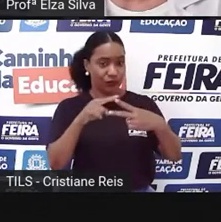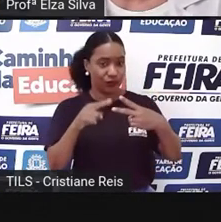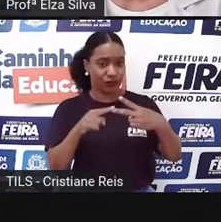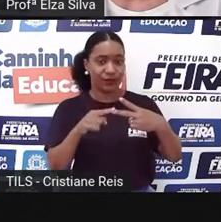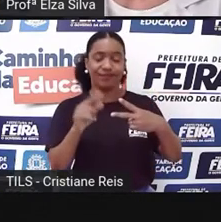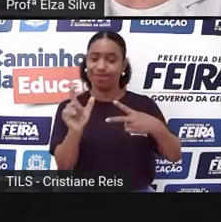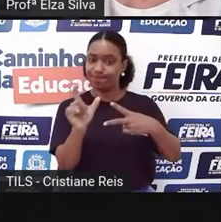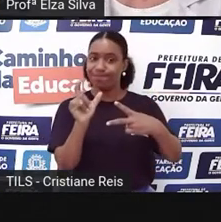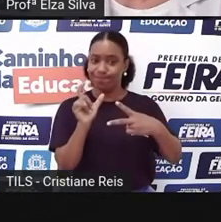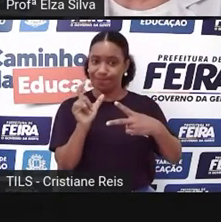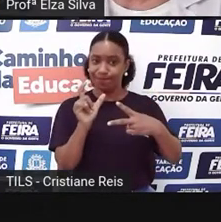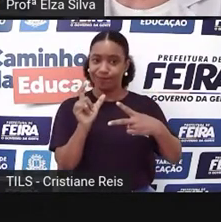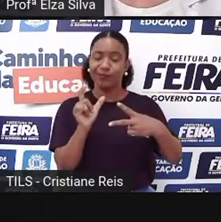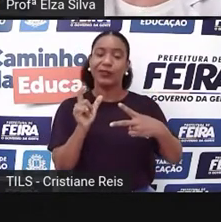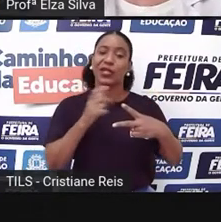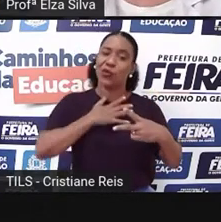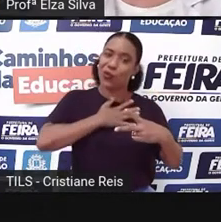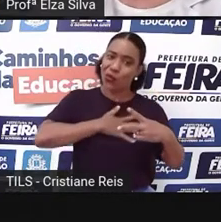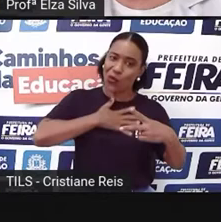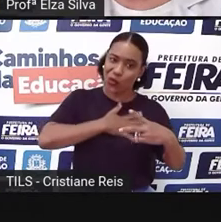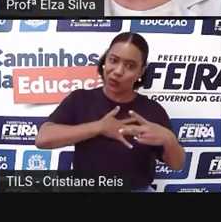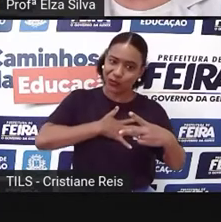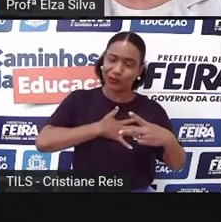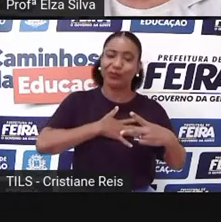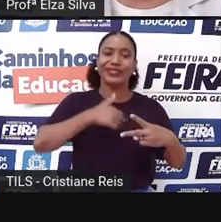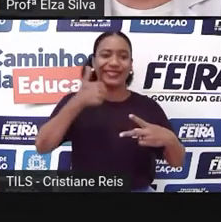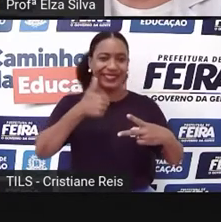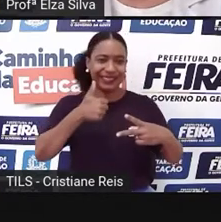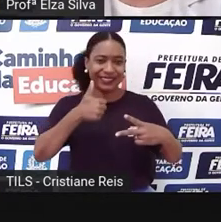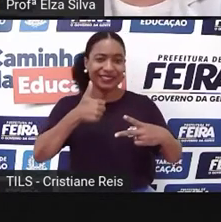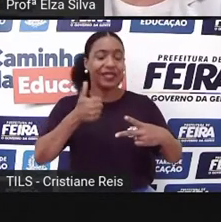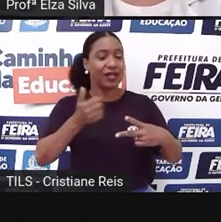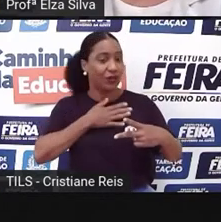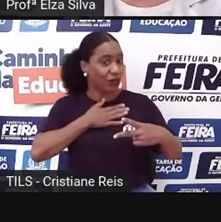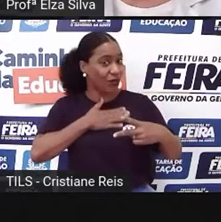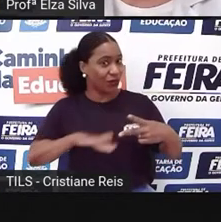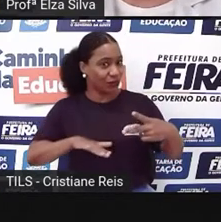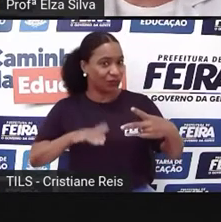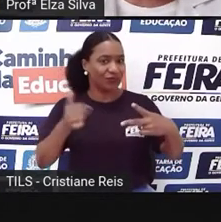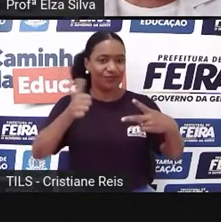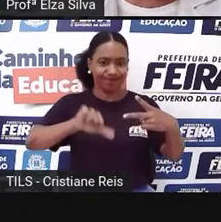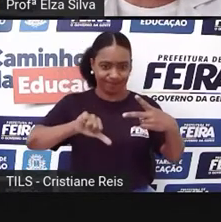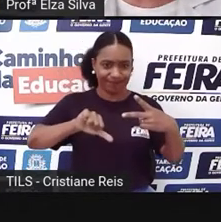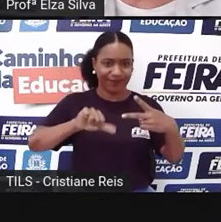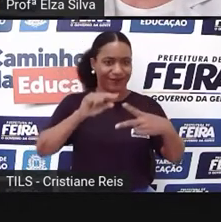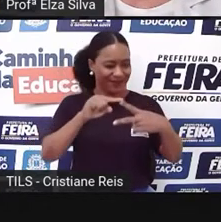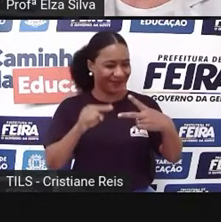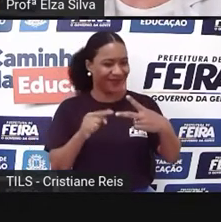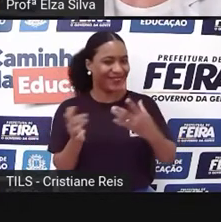like. Eu gosto, eu não gosto. Ok? Let's go! Vamos lá?